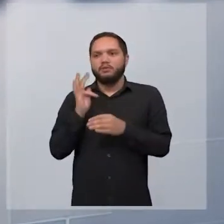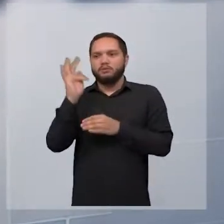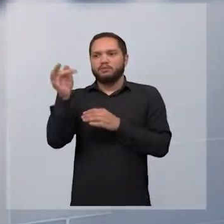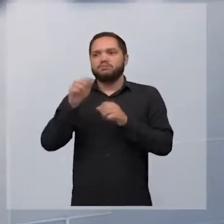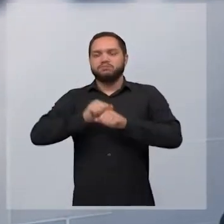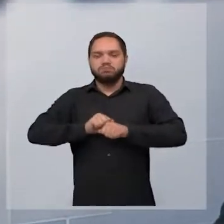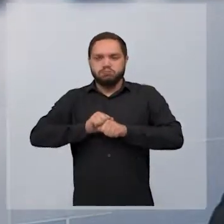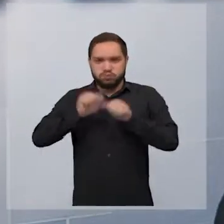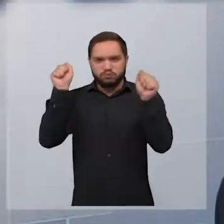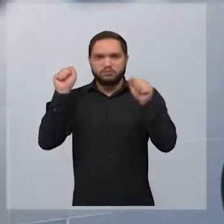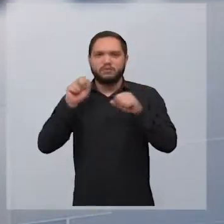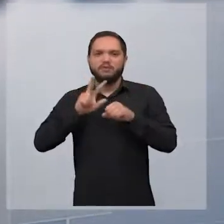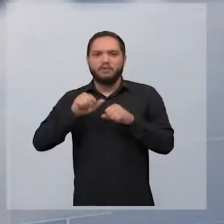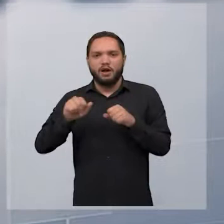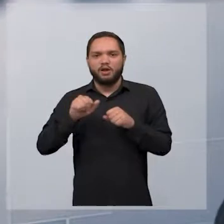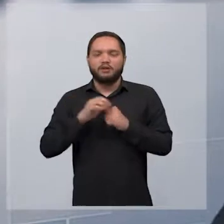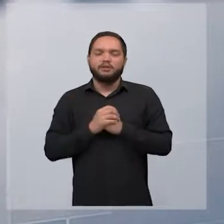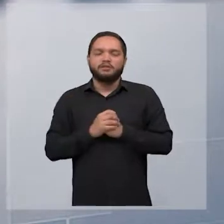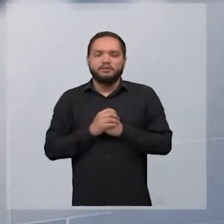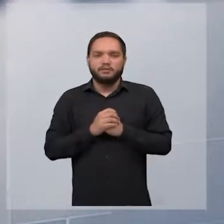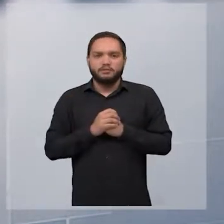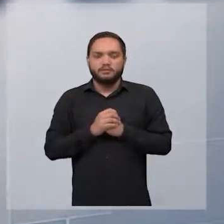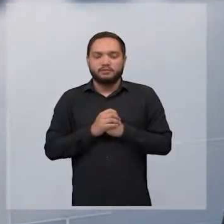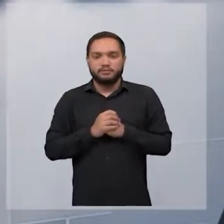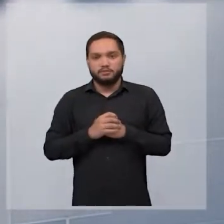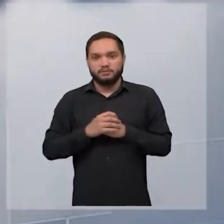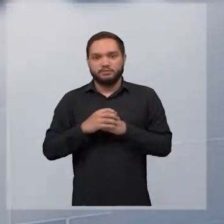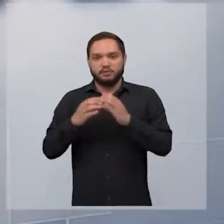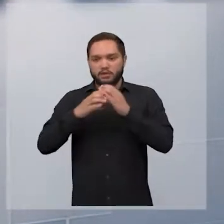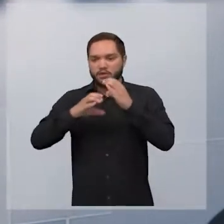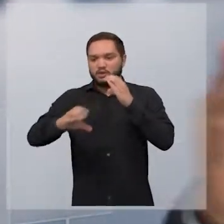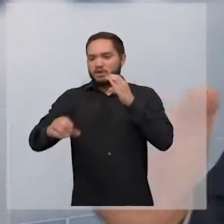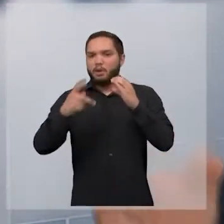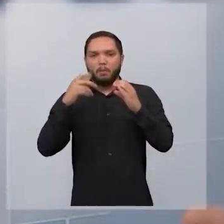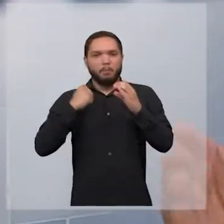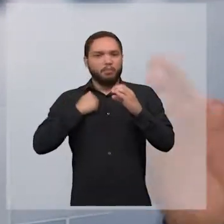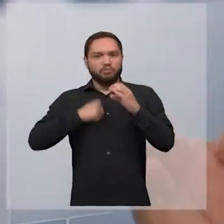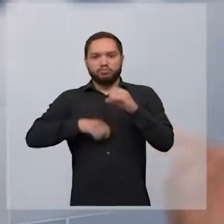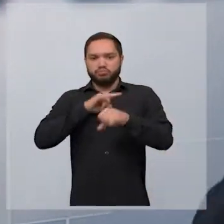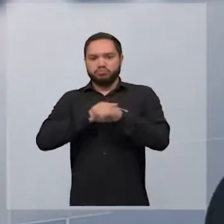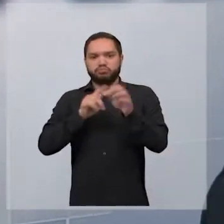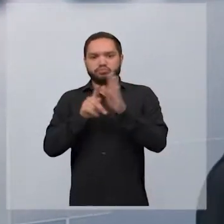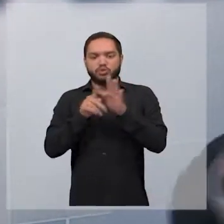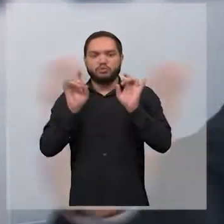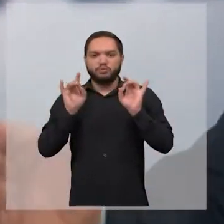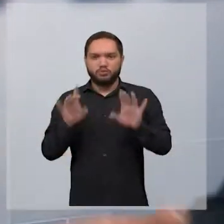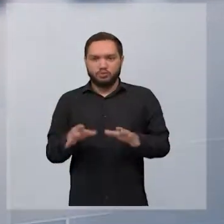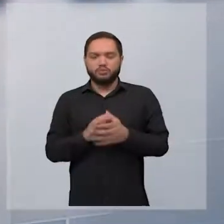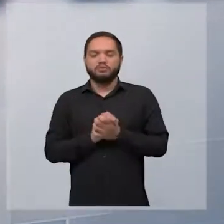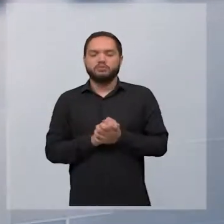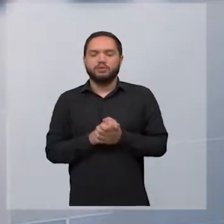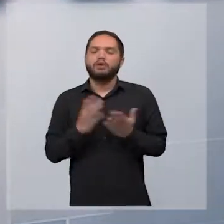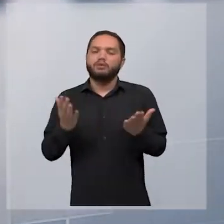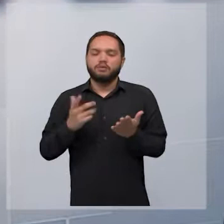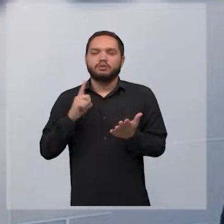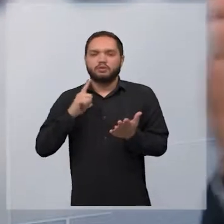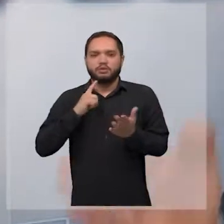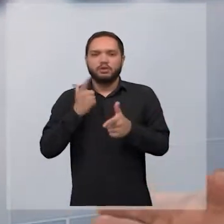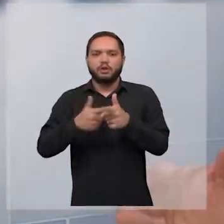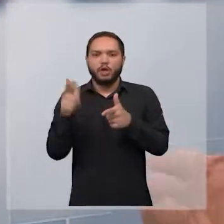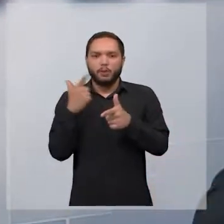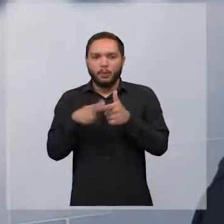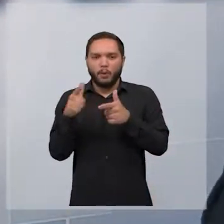pressão. A rede de esgoto é para esgoto. Hoje, quando você vê muitos problemas acometidos no saneamento da cidade, que